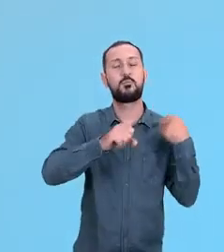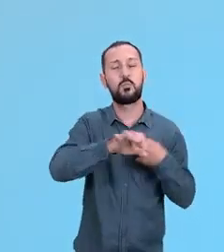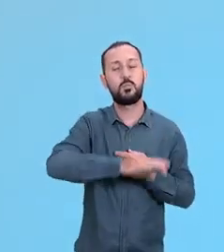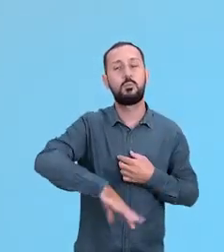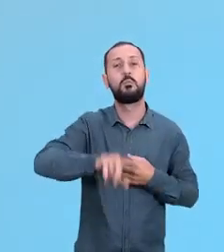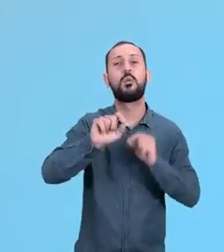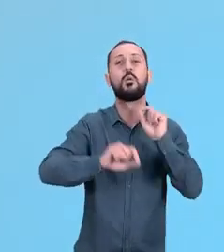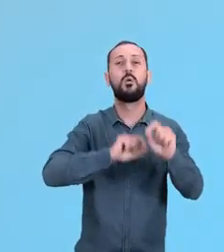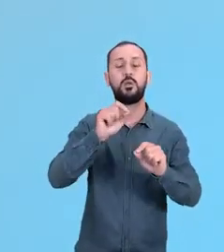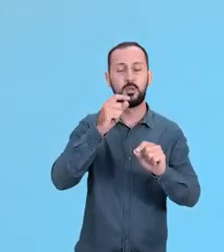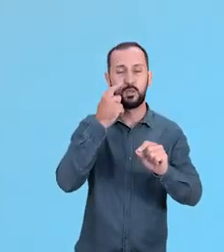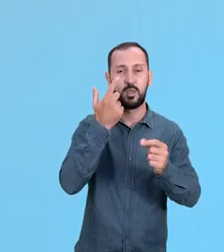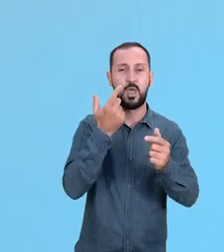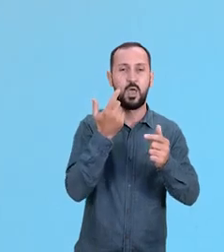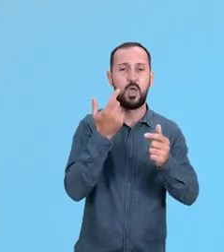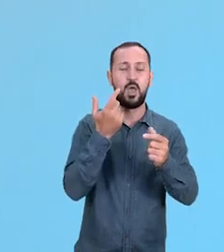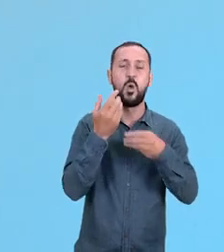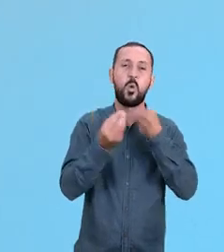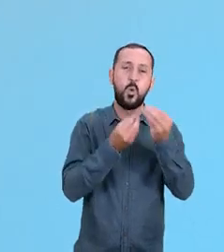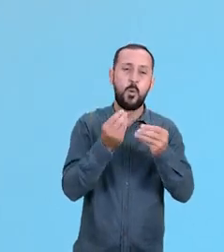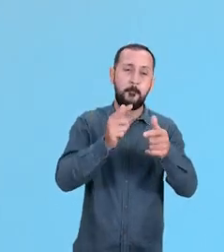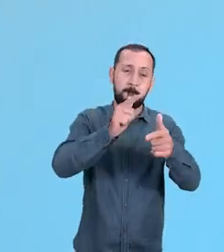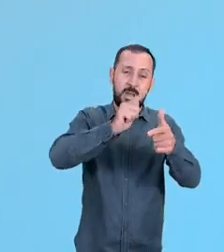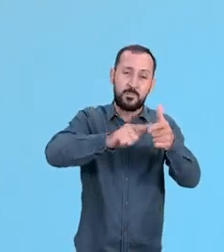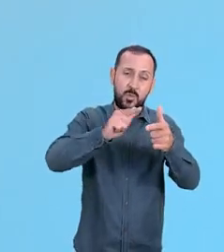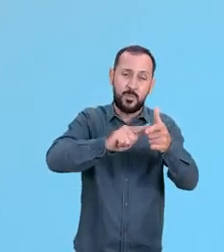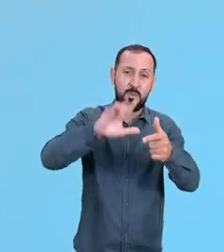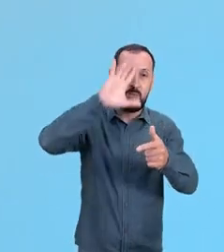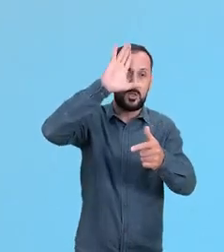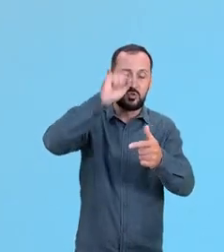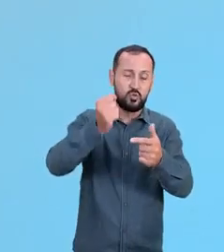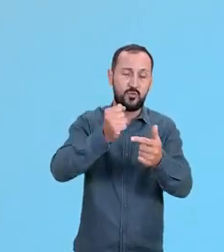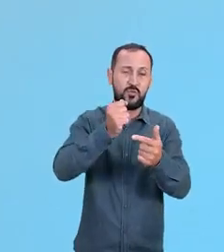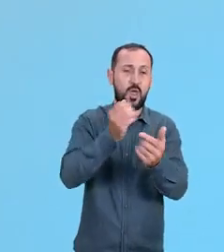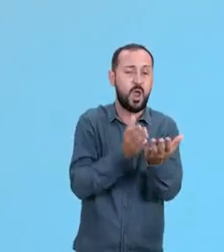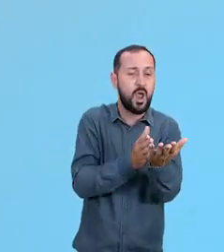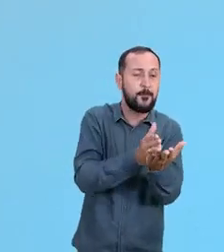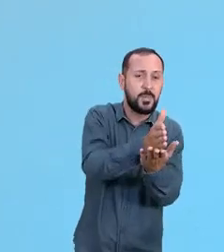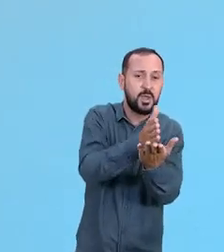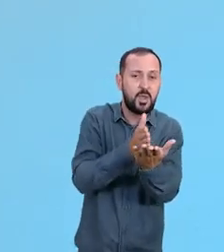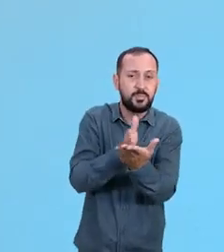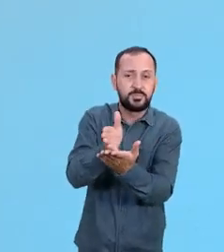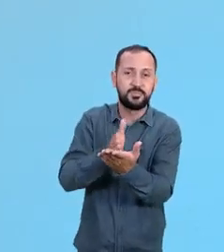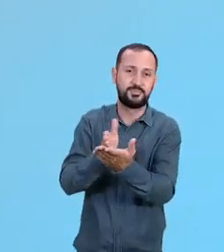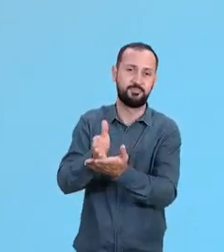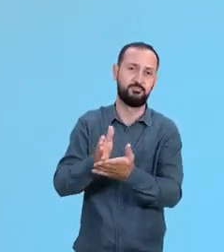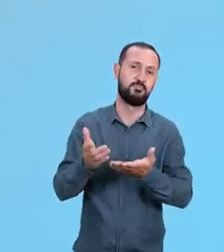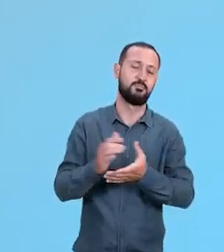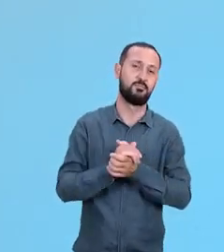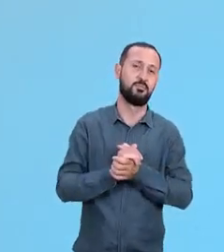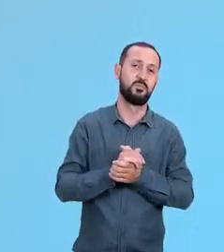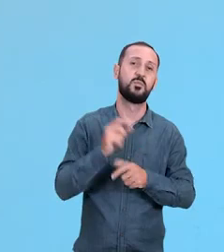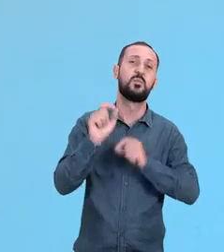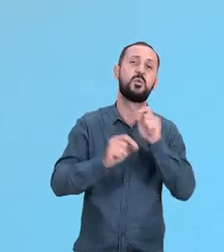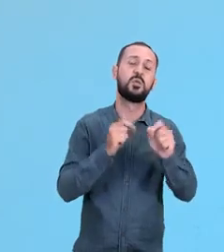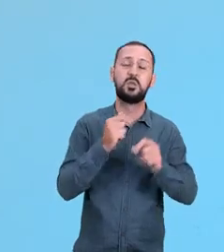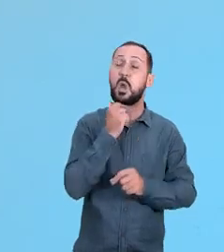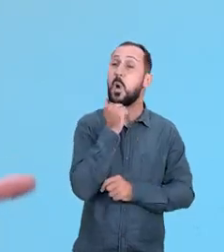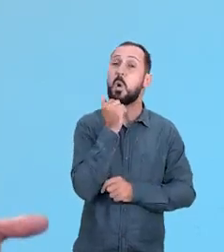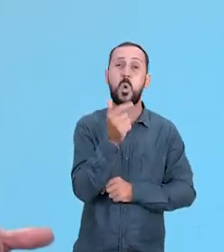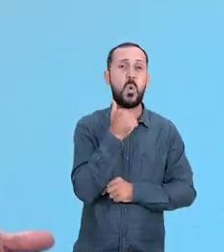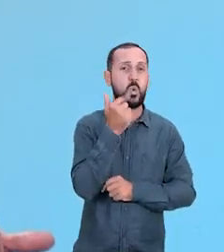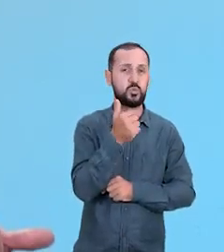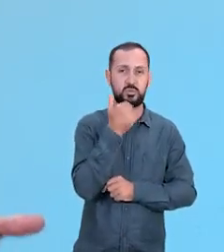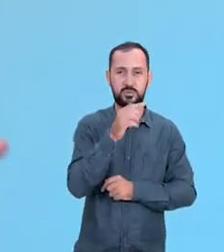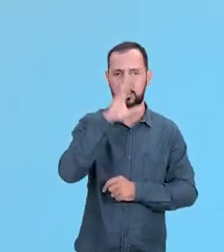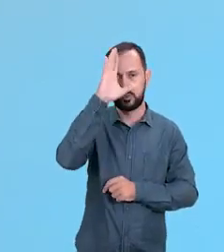social é apontar caminhos que possam solucionar, e aquilo que não está sendo solucionado,